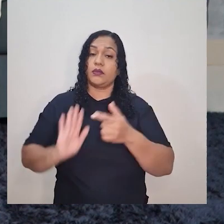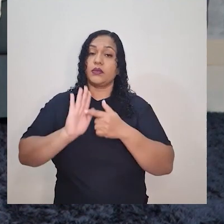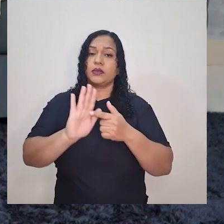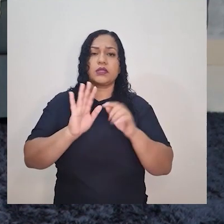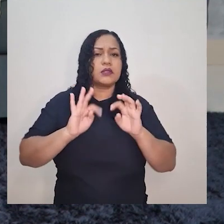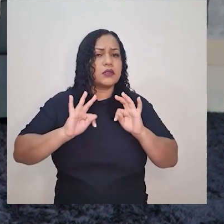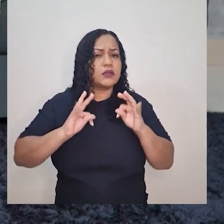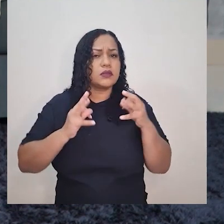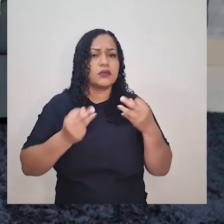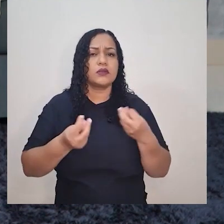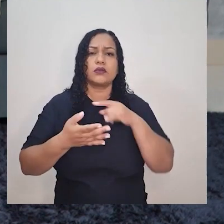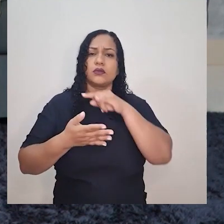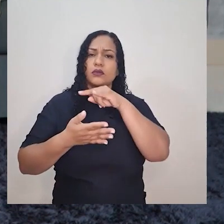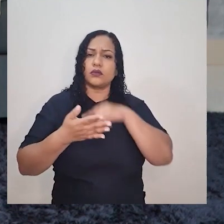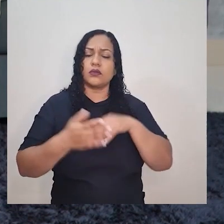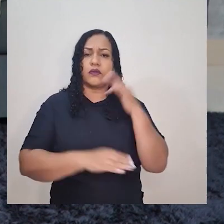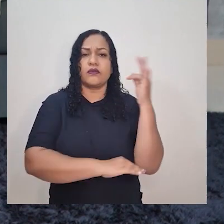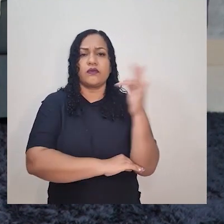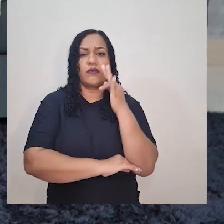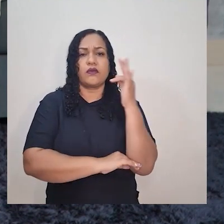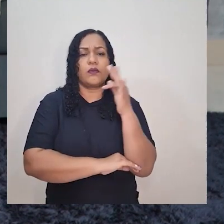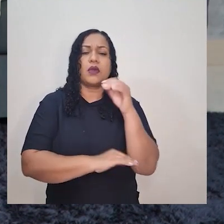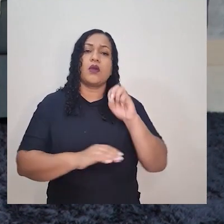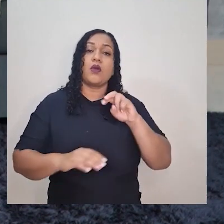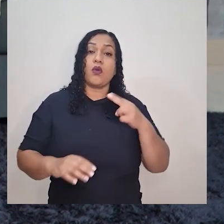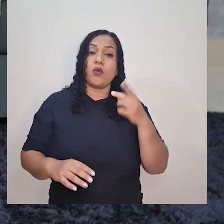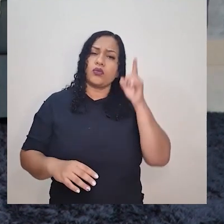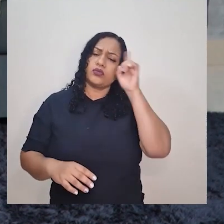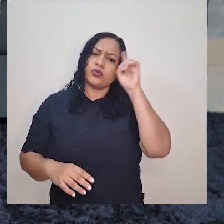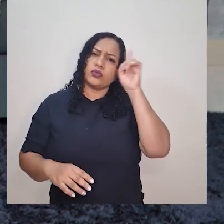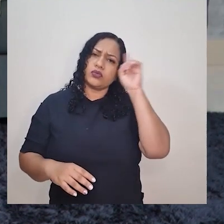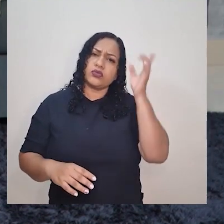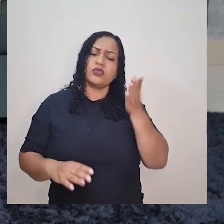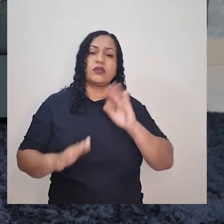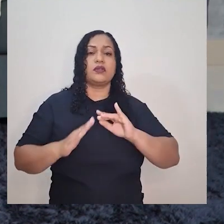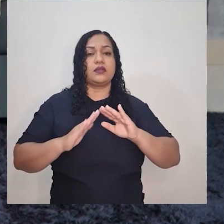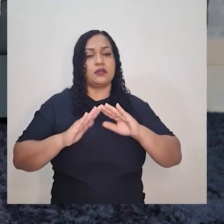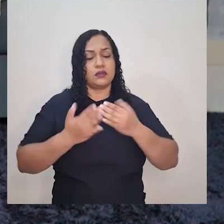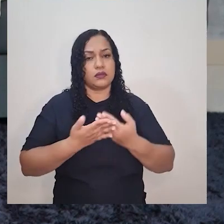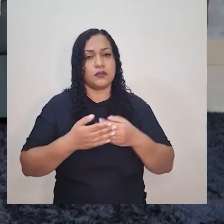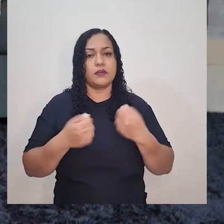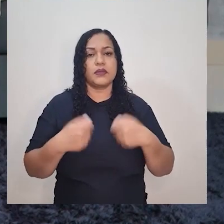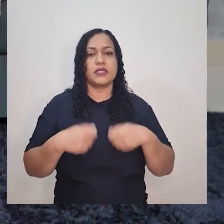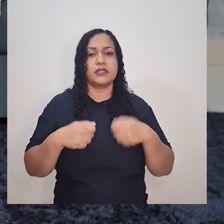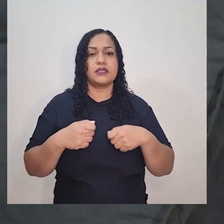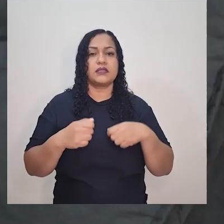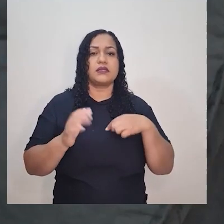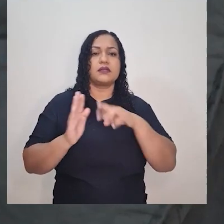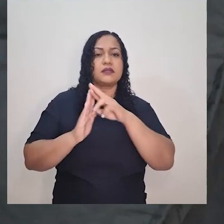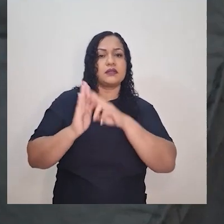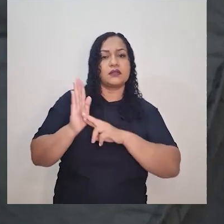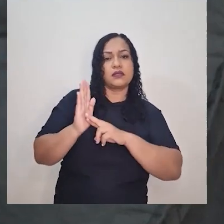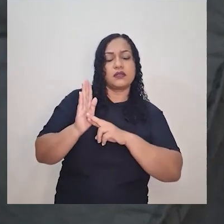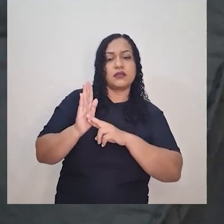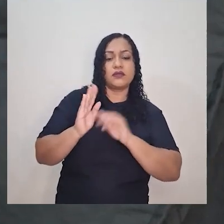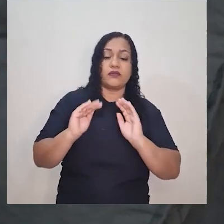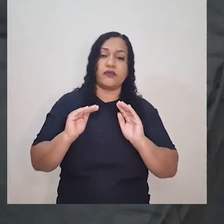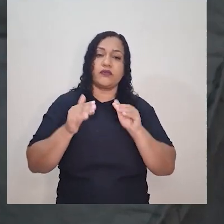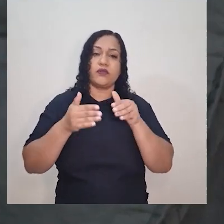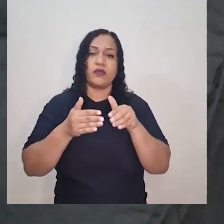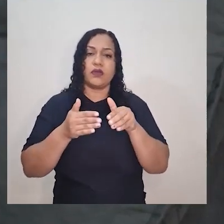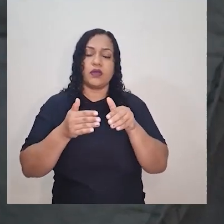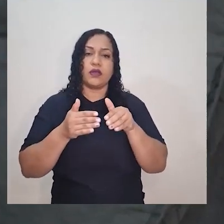documento, seja ele formal, seja ele do dia a dia da escola, ele precisa estar fundamentado em princípios. E o